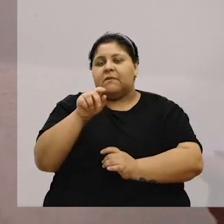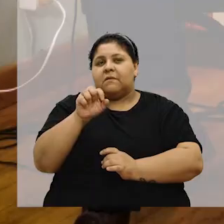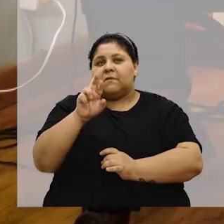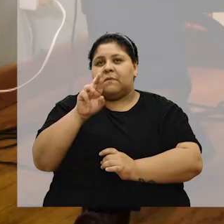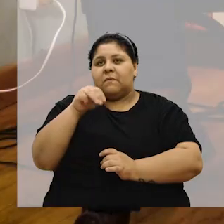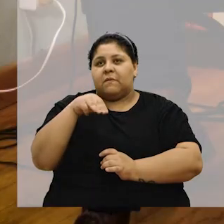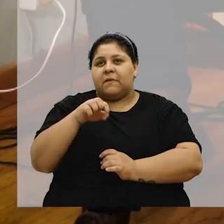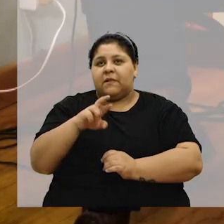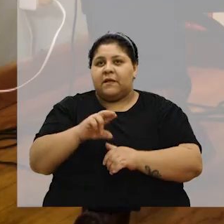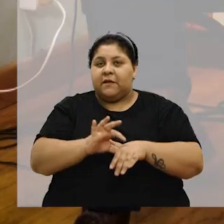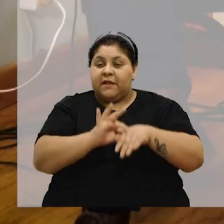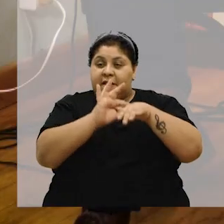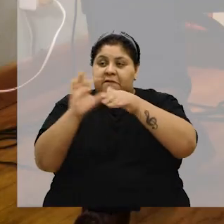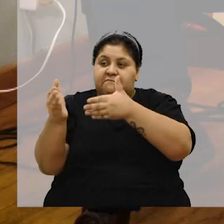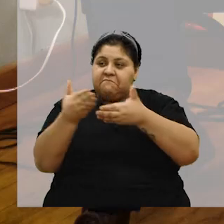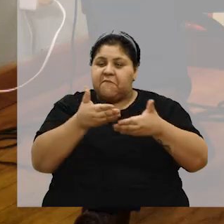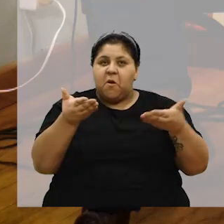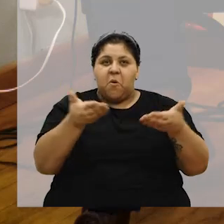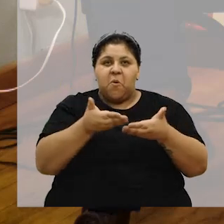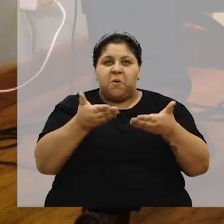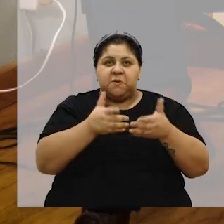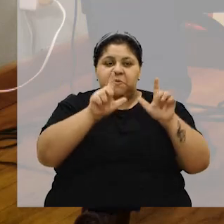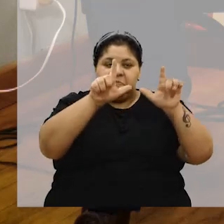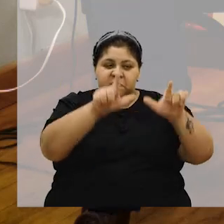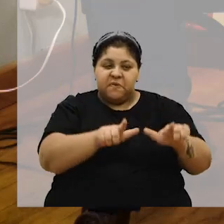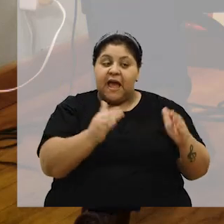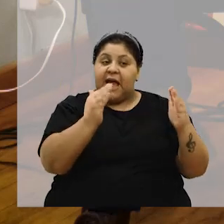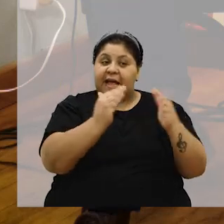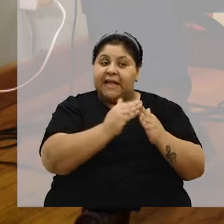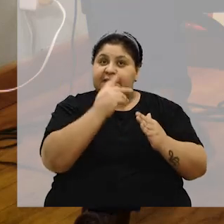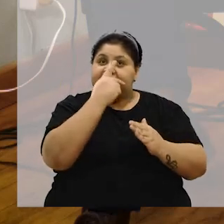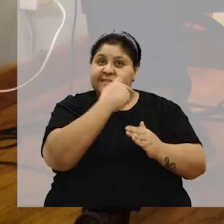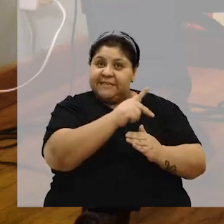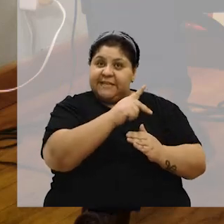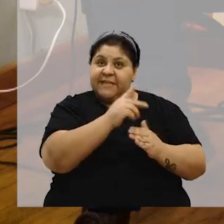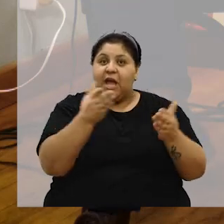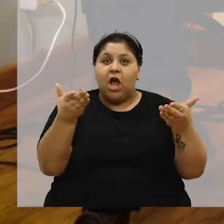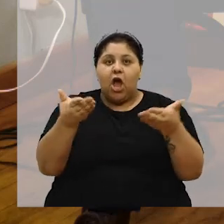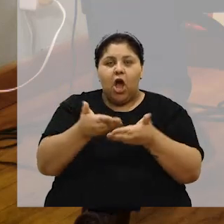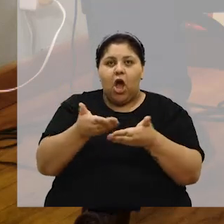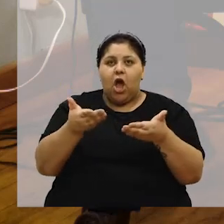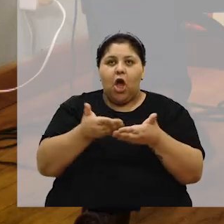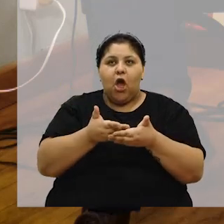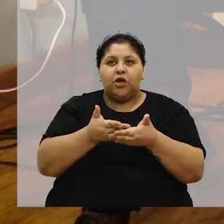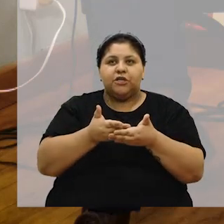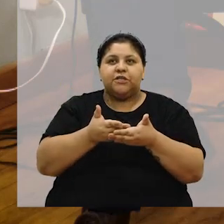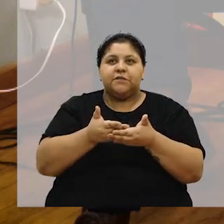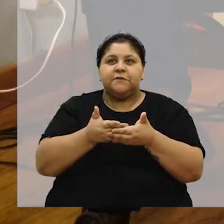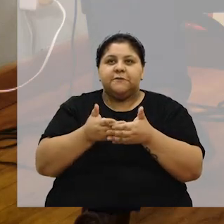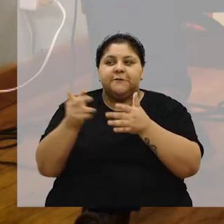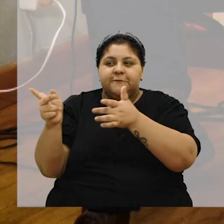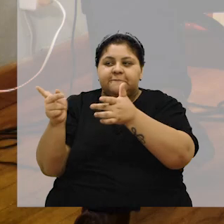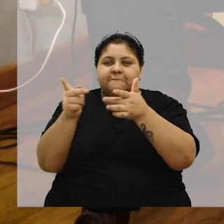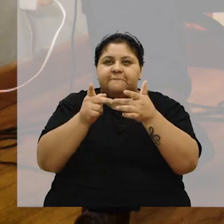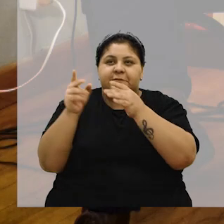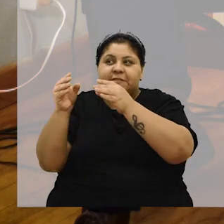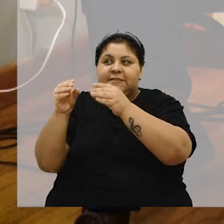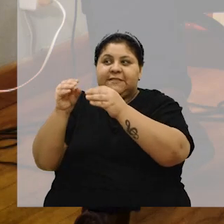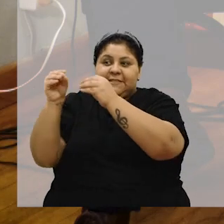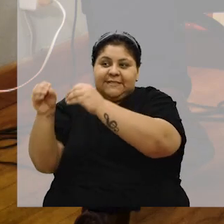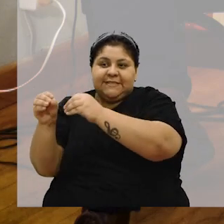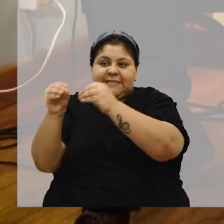ao Guilherme Martinato, nosso anfitrião, que nos recebeu aqui, a Livraria do Arco da Velha, é a casa dele, e nós estamos aqui de forma